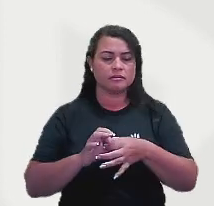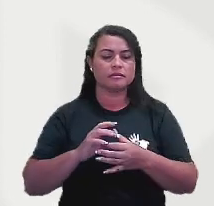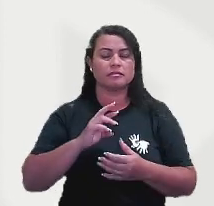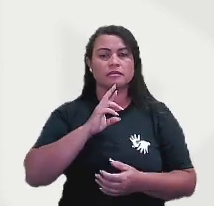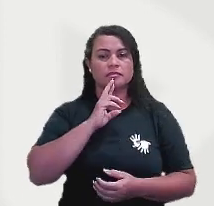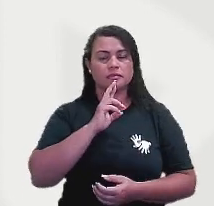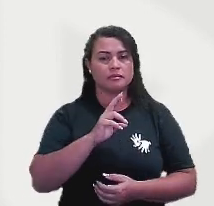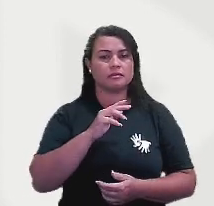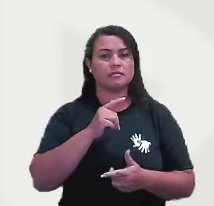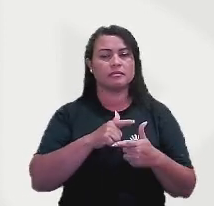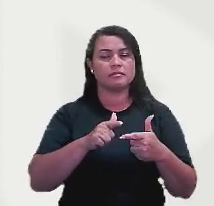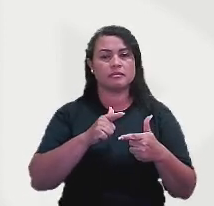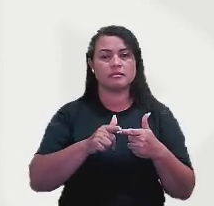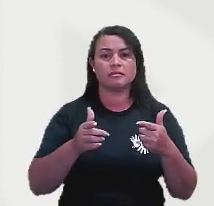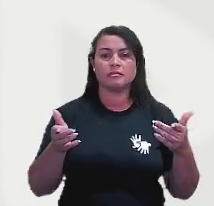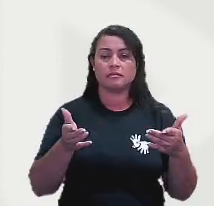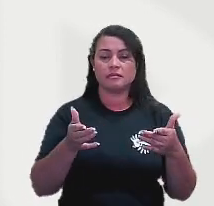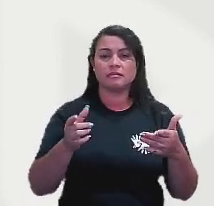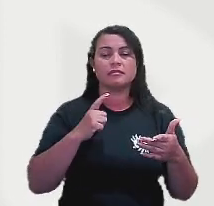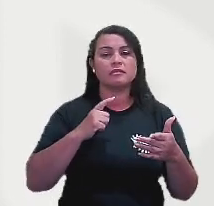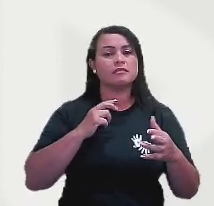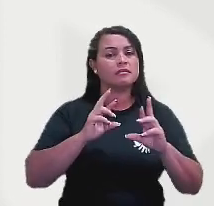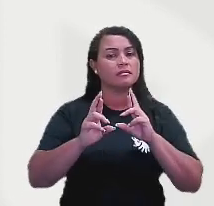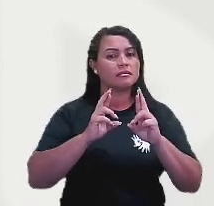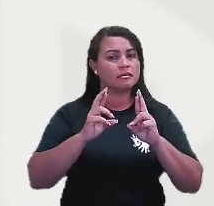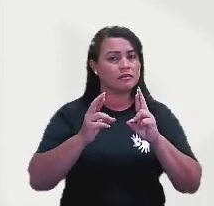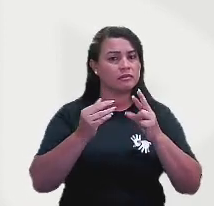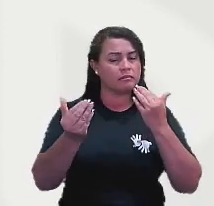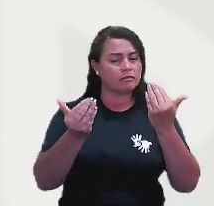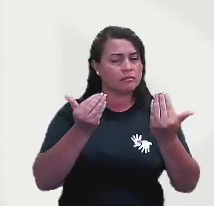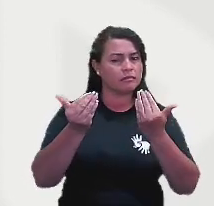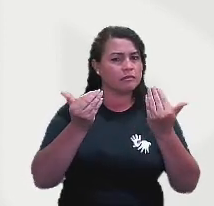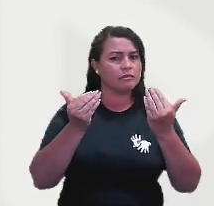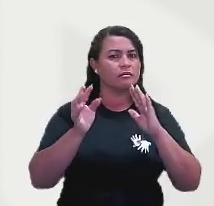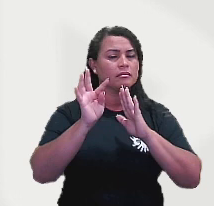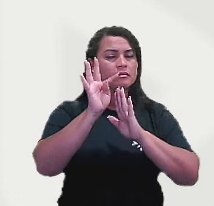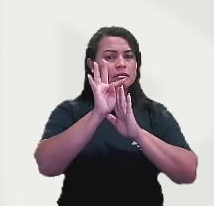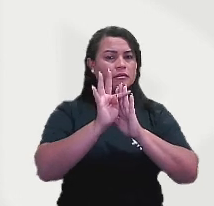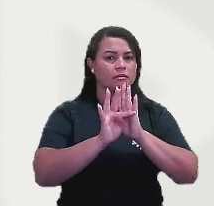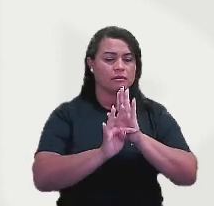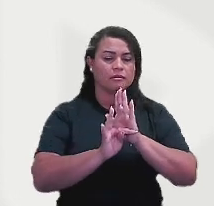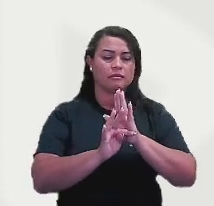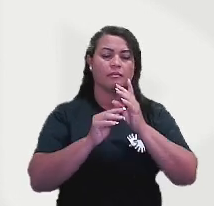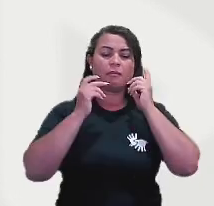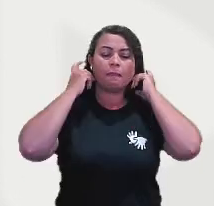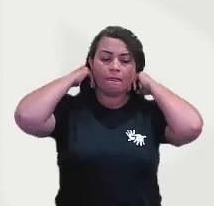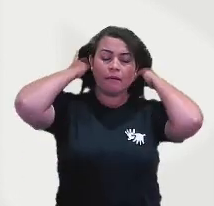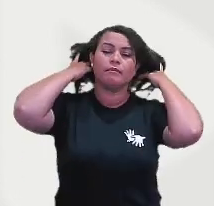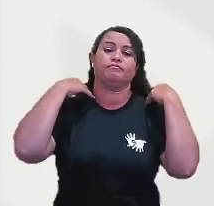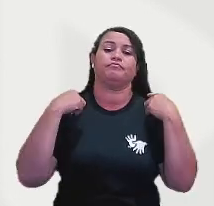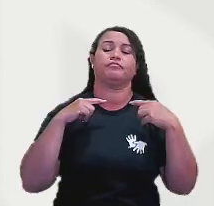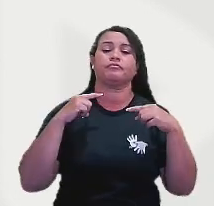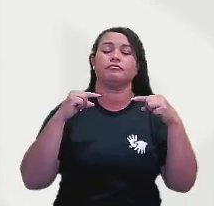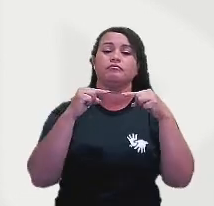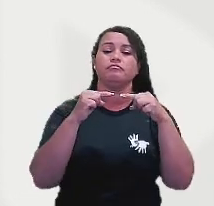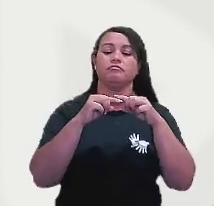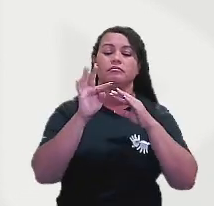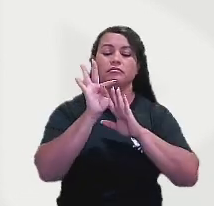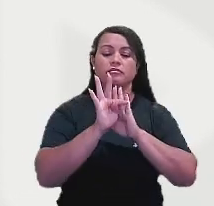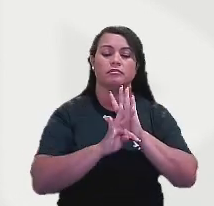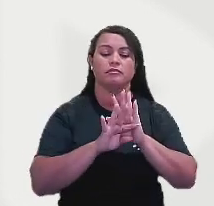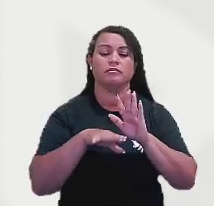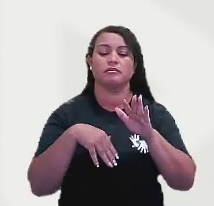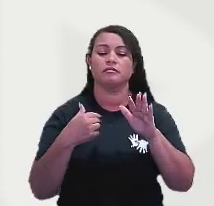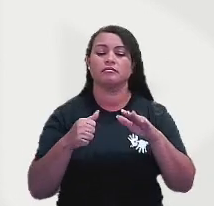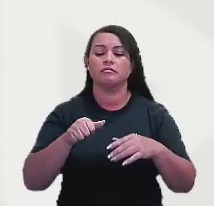nossos problemas, que está lá relacionado ao texto. A gente vai precisar voltar ao texto para resolver. De acordo com o texto, qual a